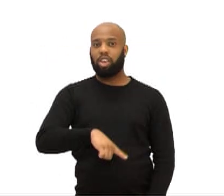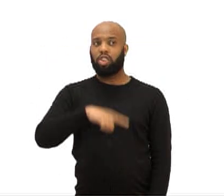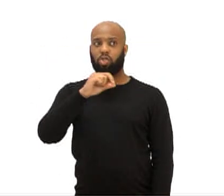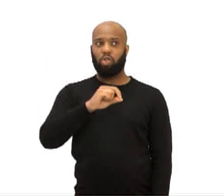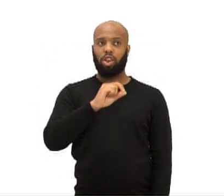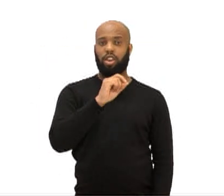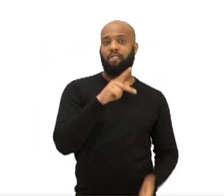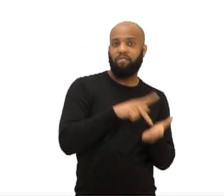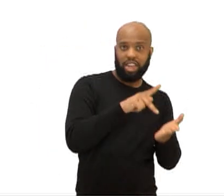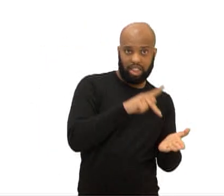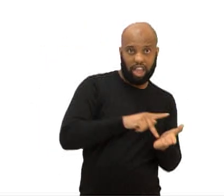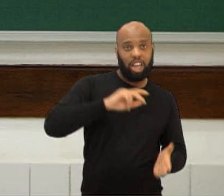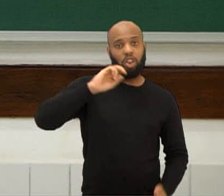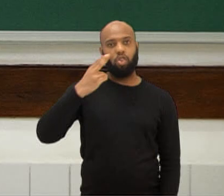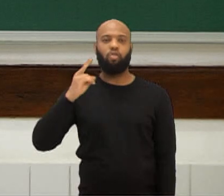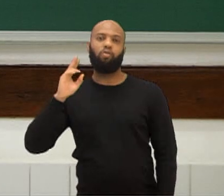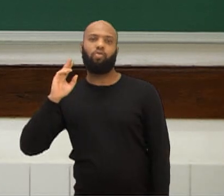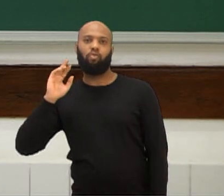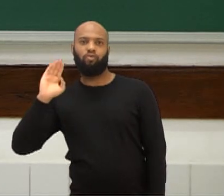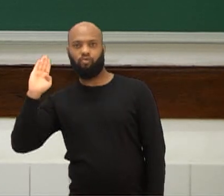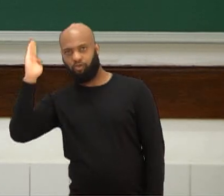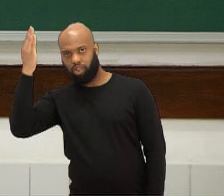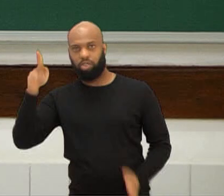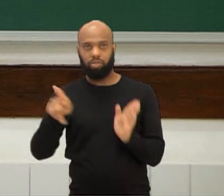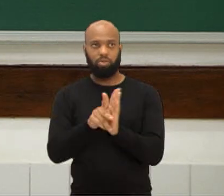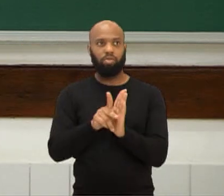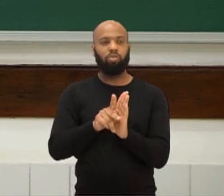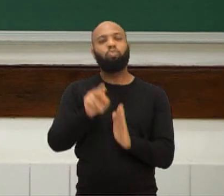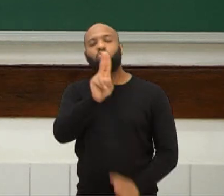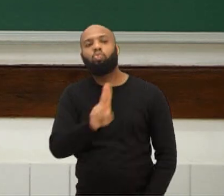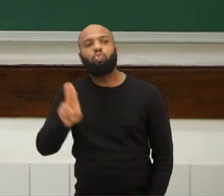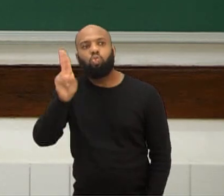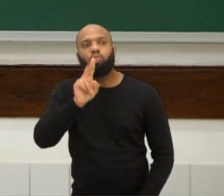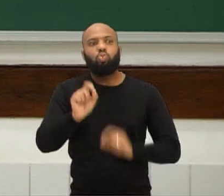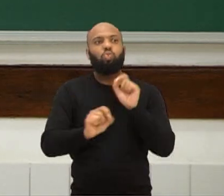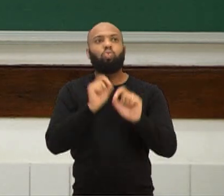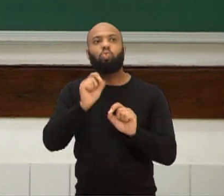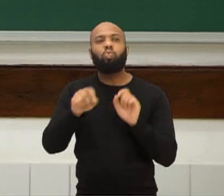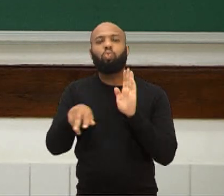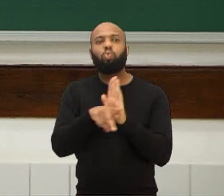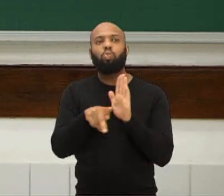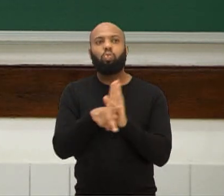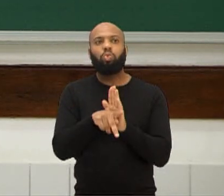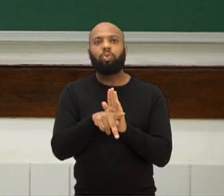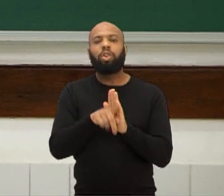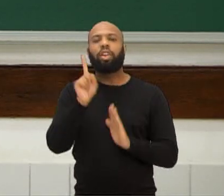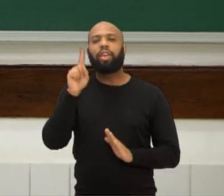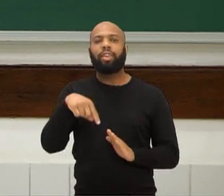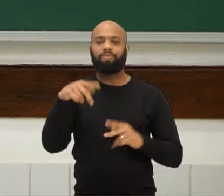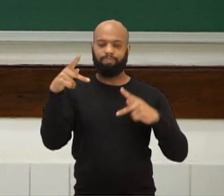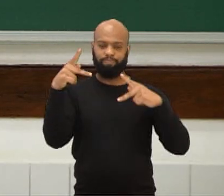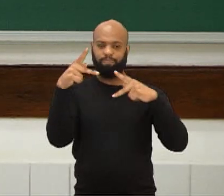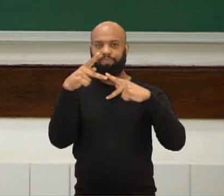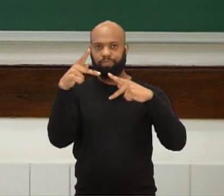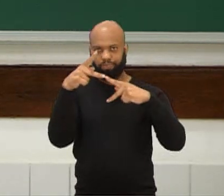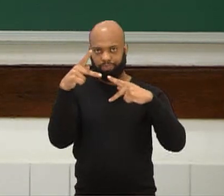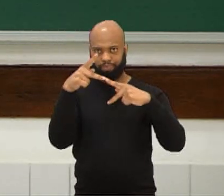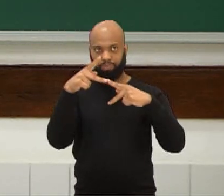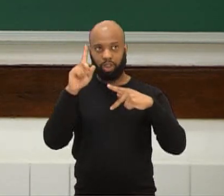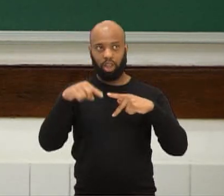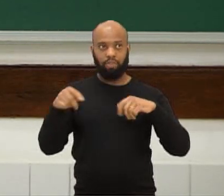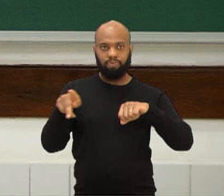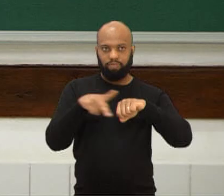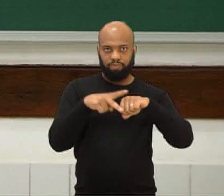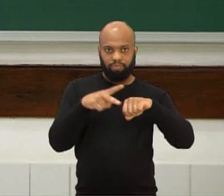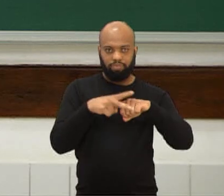F. Então, vocês têm que marcar verdadeiro ou falso de acordo com o uso do pronome, não, profe, dos